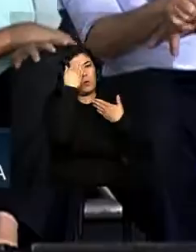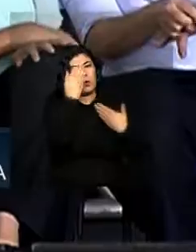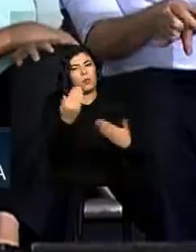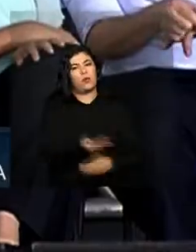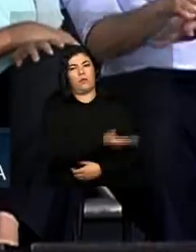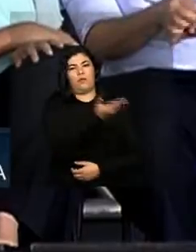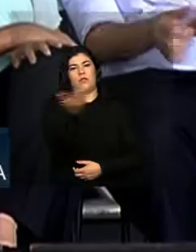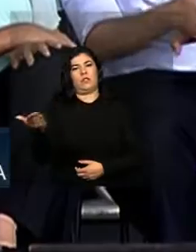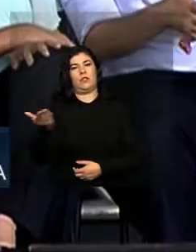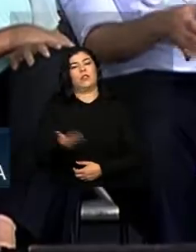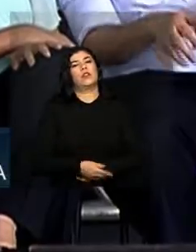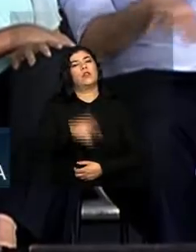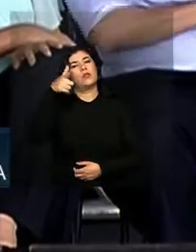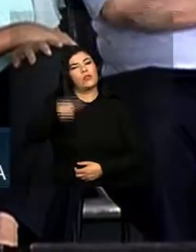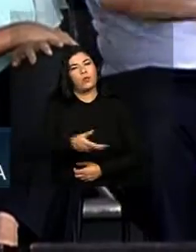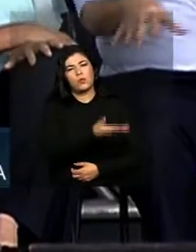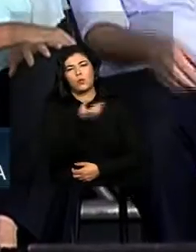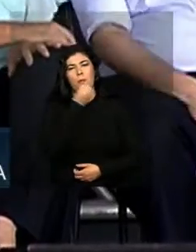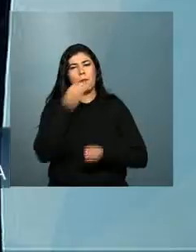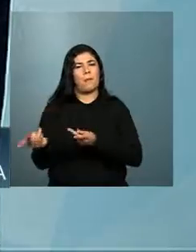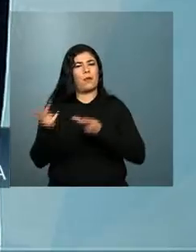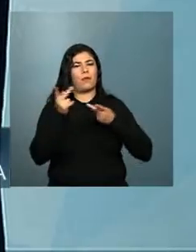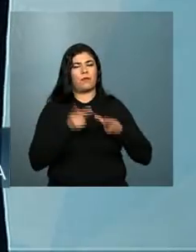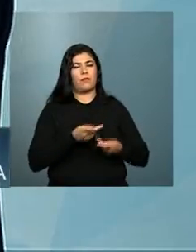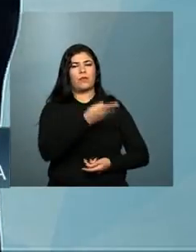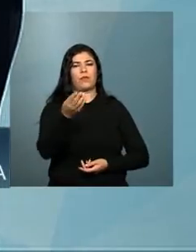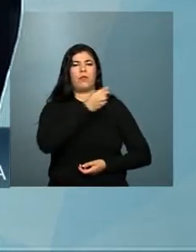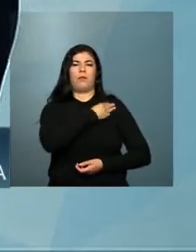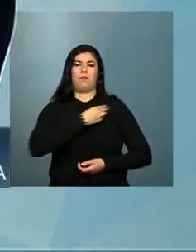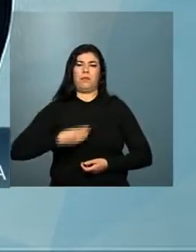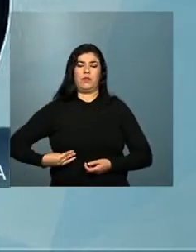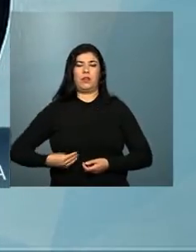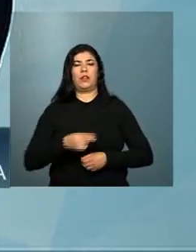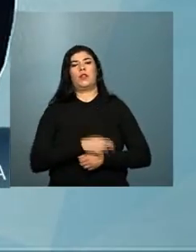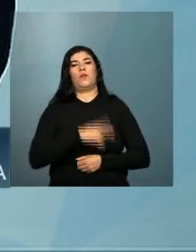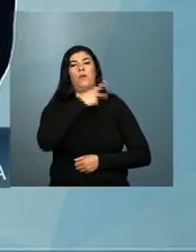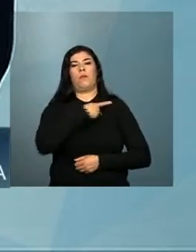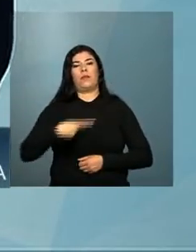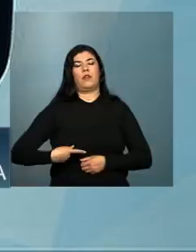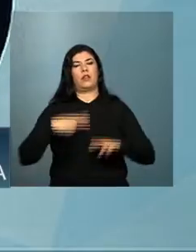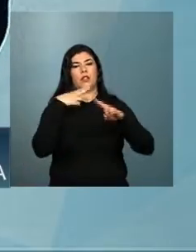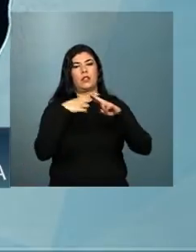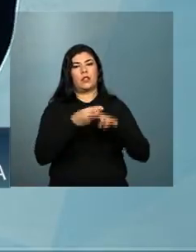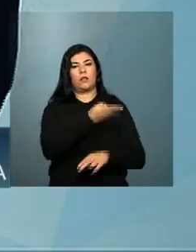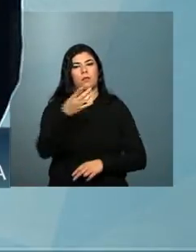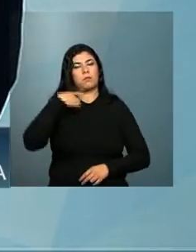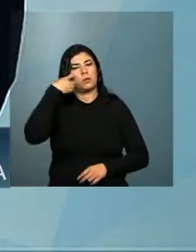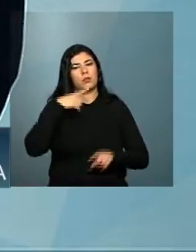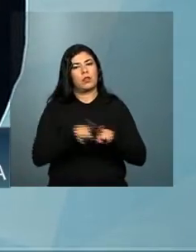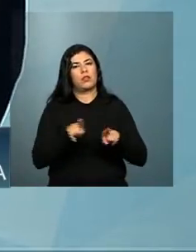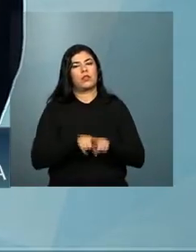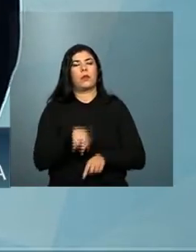obrigado a todos, sejam todos bem-vindos, senhores ministros, presidente da Caixa, senhores parlamentares, o presidente